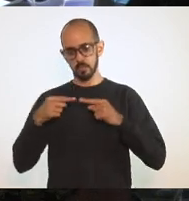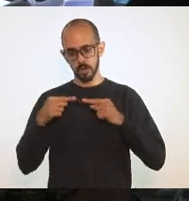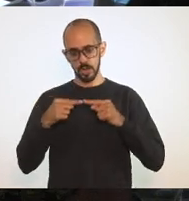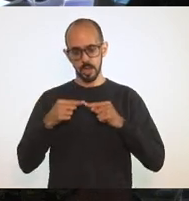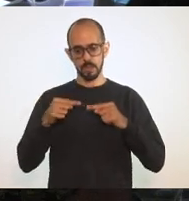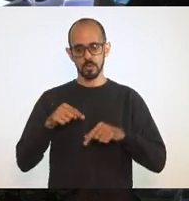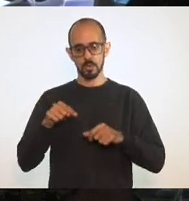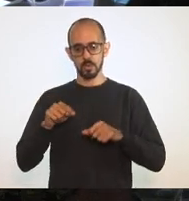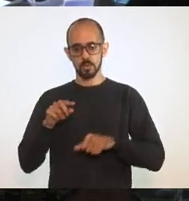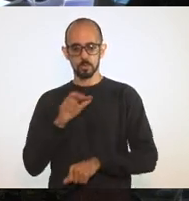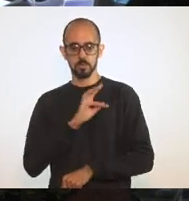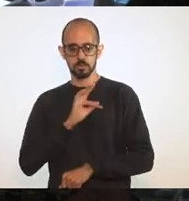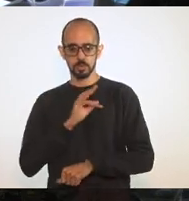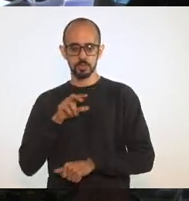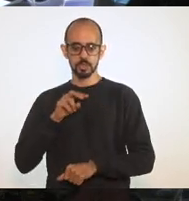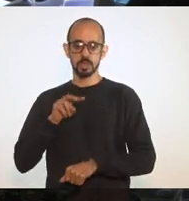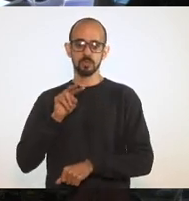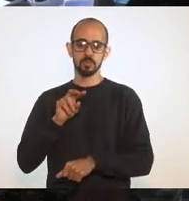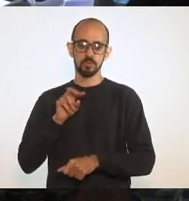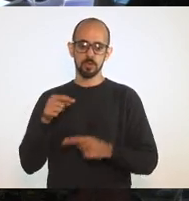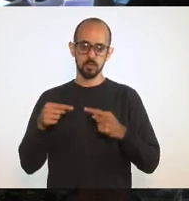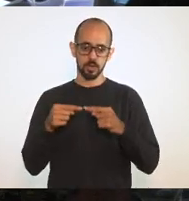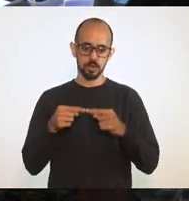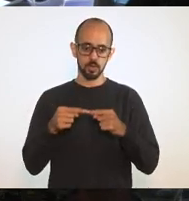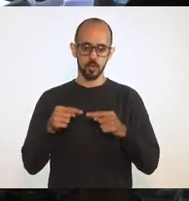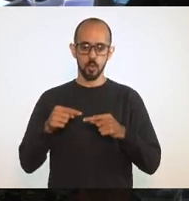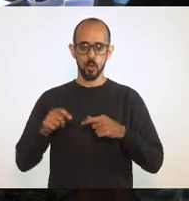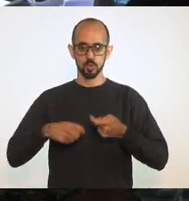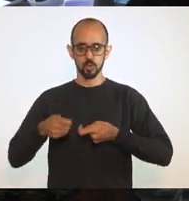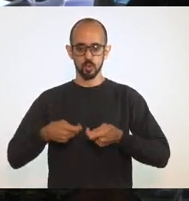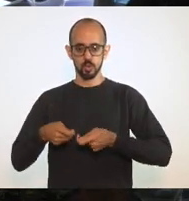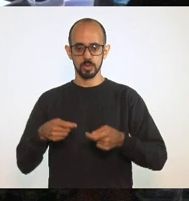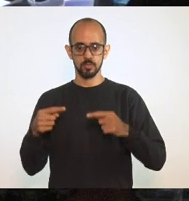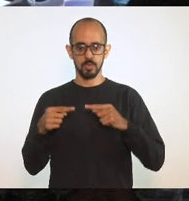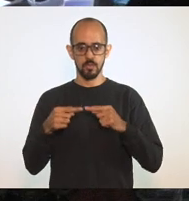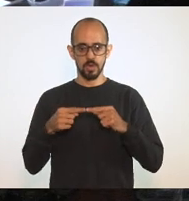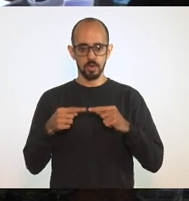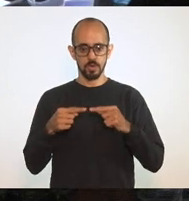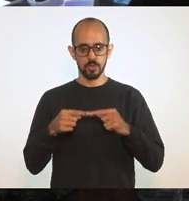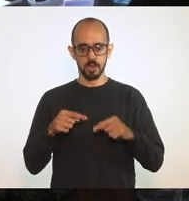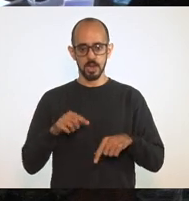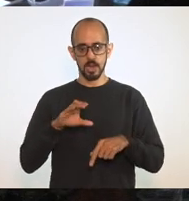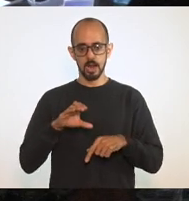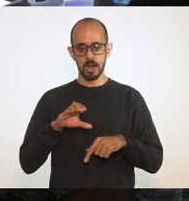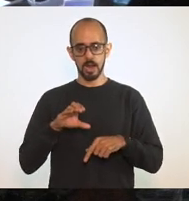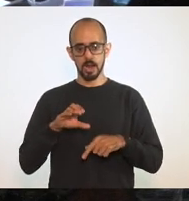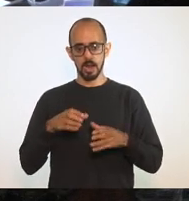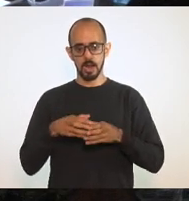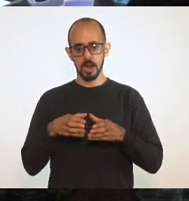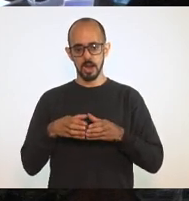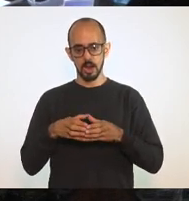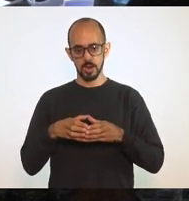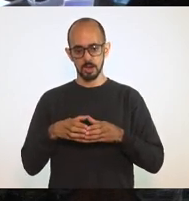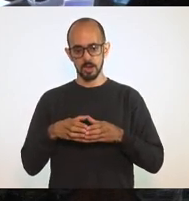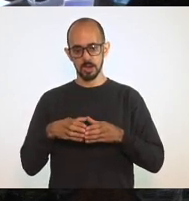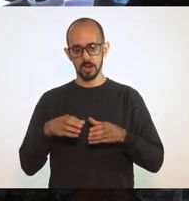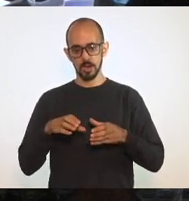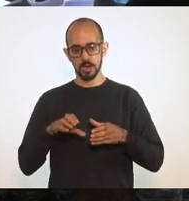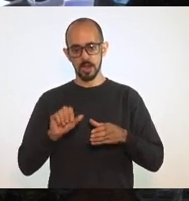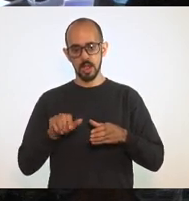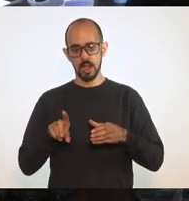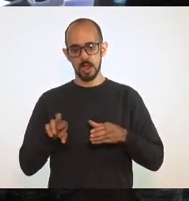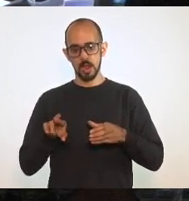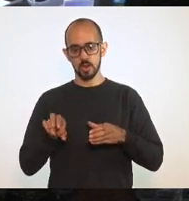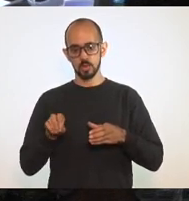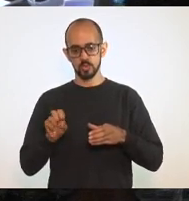favorável. De Orçamento, Finanças, Fiscalização Financeira e Controle, favorável. Relatores, deputado Carlos Mink, enfermeira Regiane, delegado Carlos Augusto e Márcio Pacheco. Pendendo